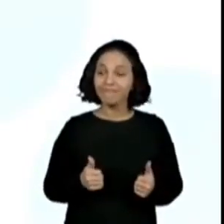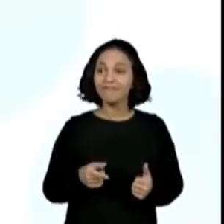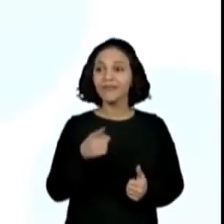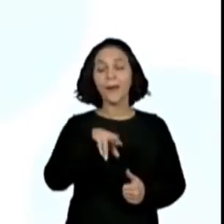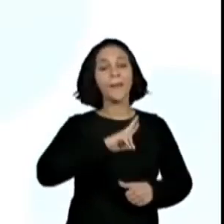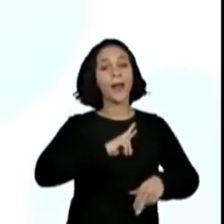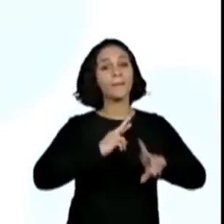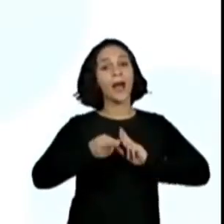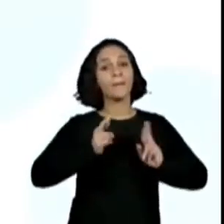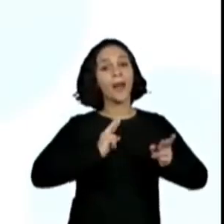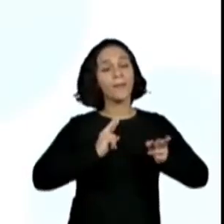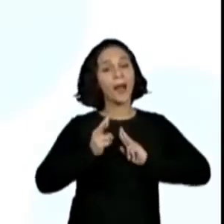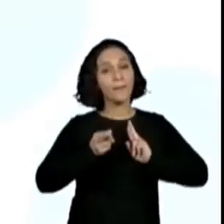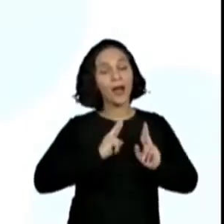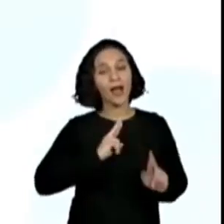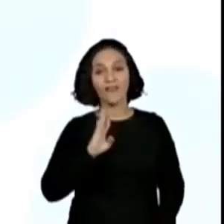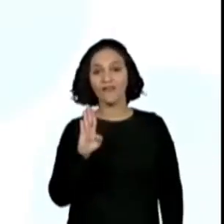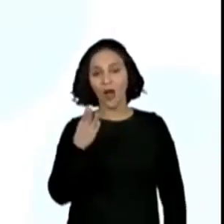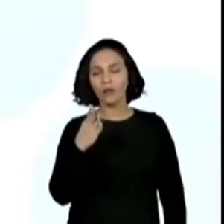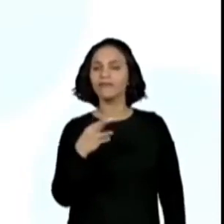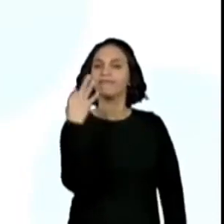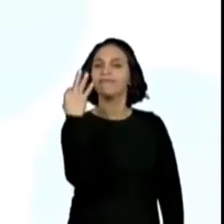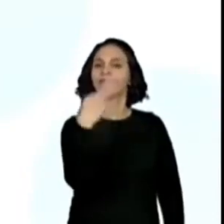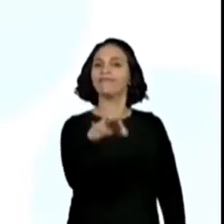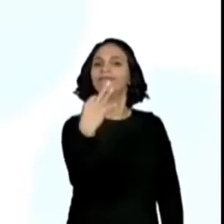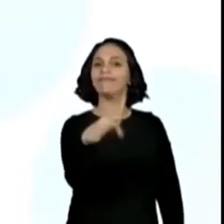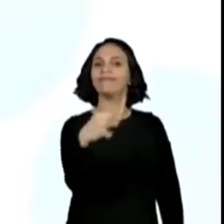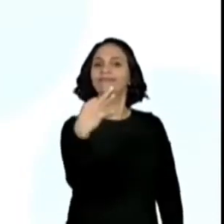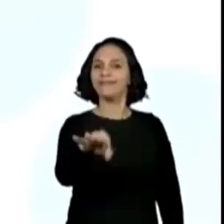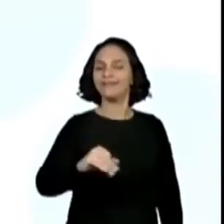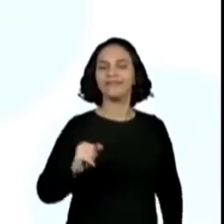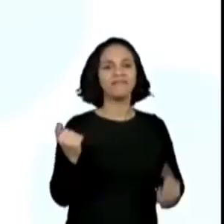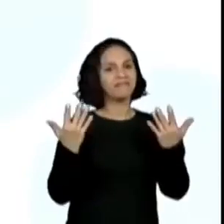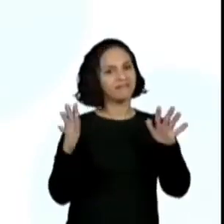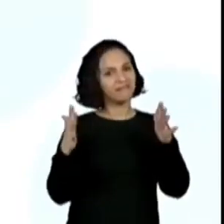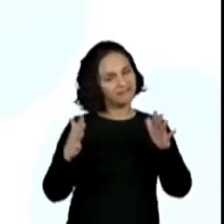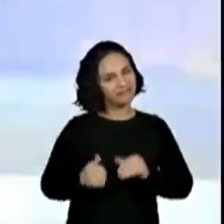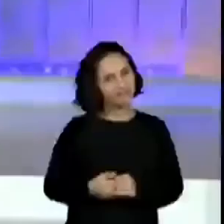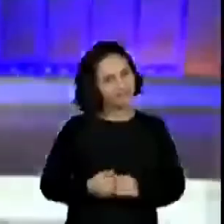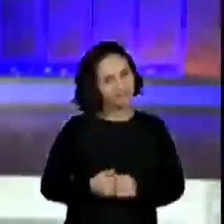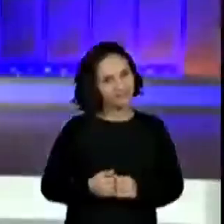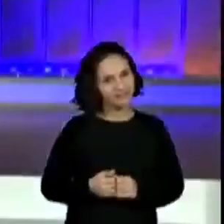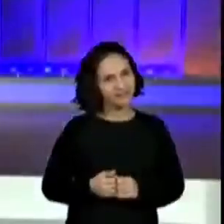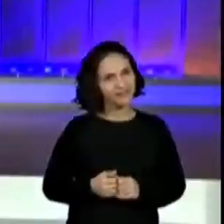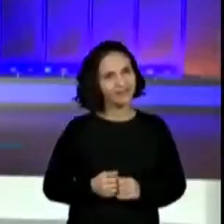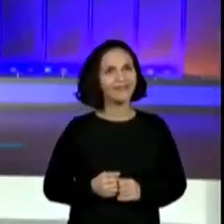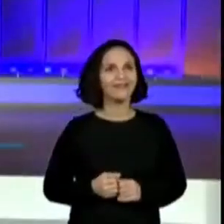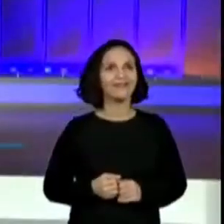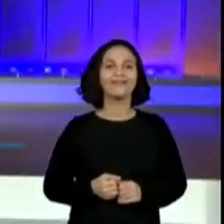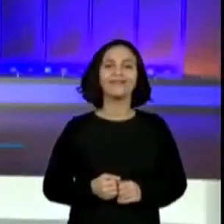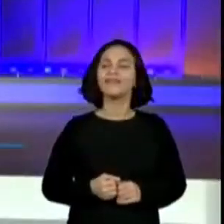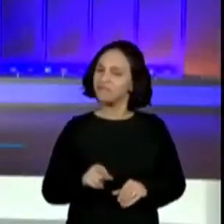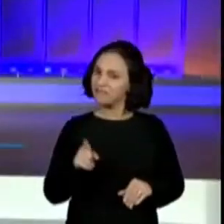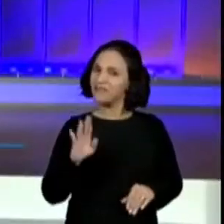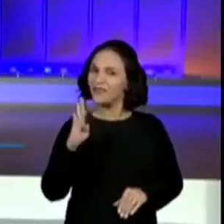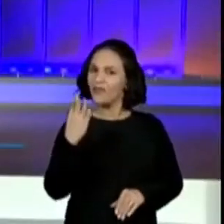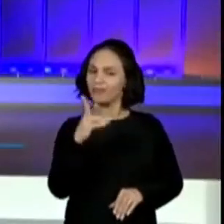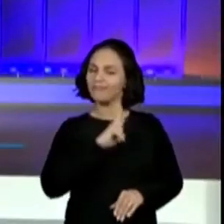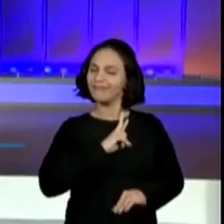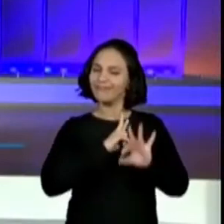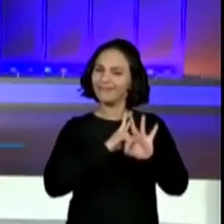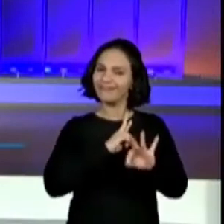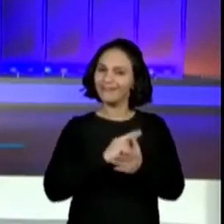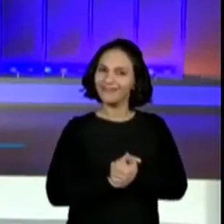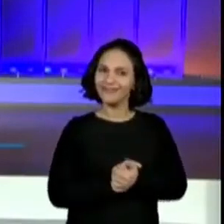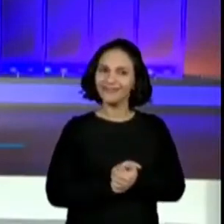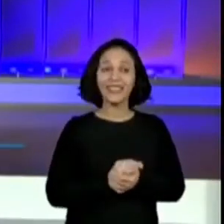responderam falsa estão certíssimos que é falsa certos de que são falsas certo vamos